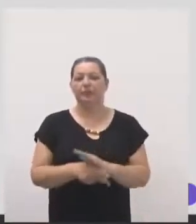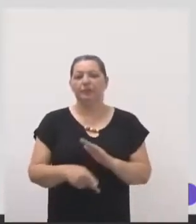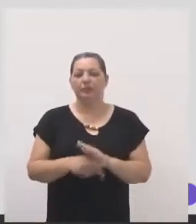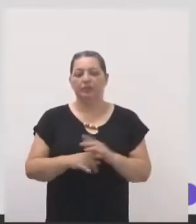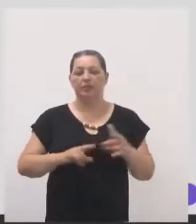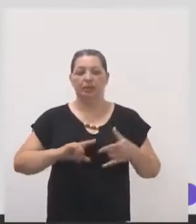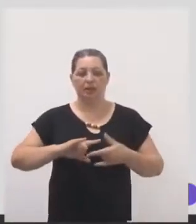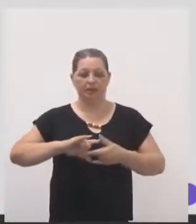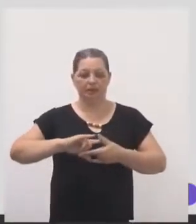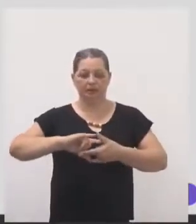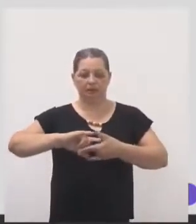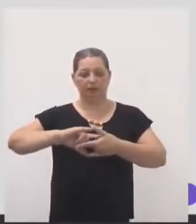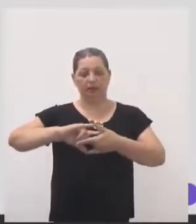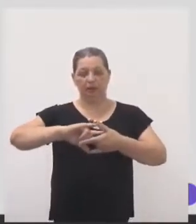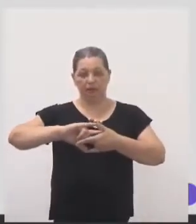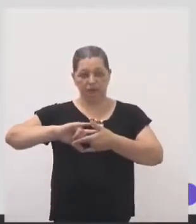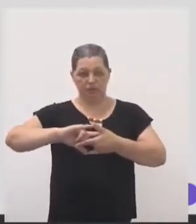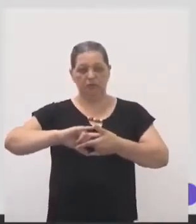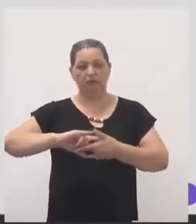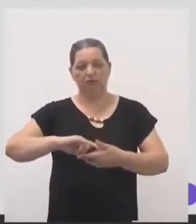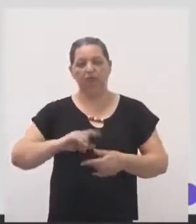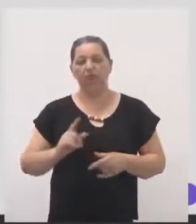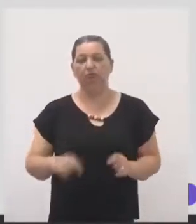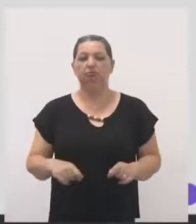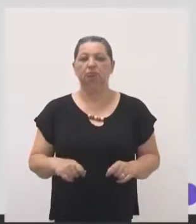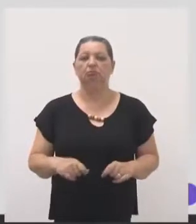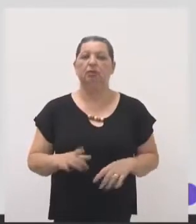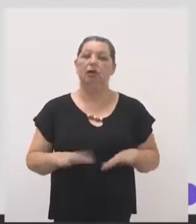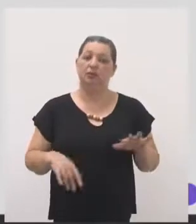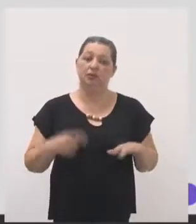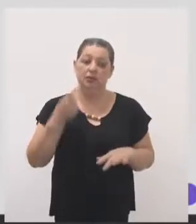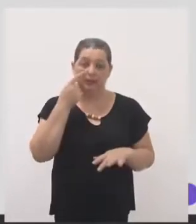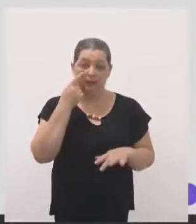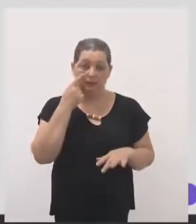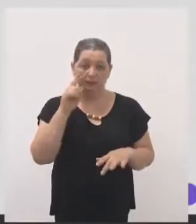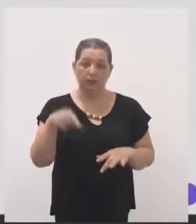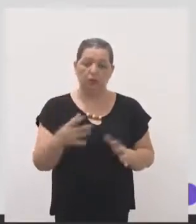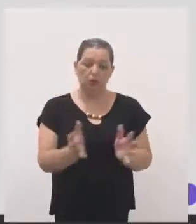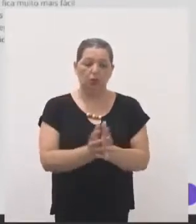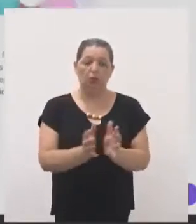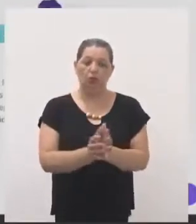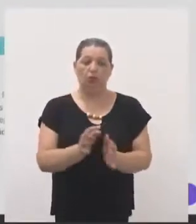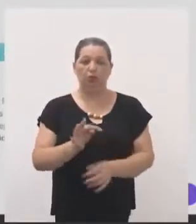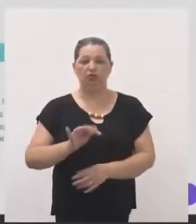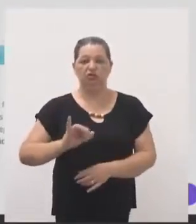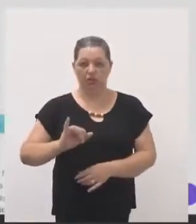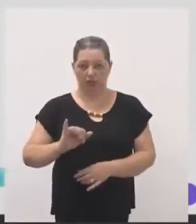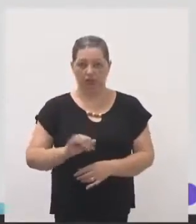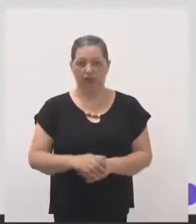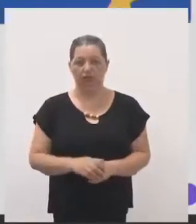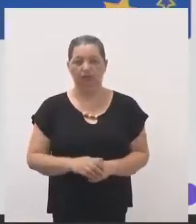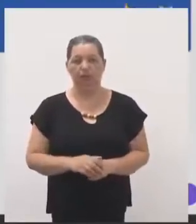quem tiver a conta, pode ser isso, Ana. Isso aí a gente precisa ver depois com o pessoal de TI. Tá bom. Tá?